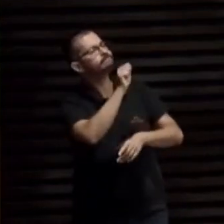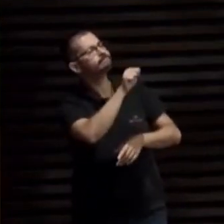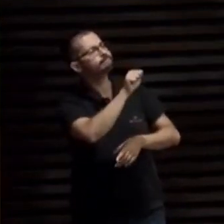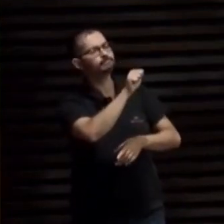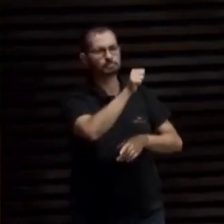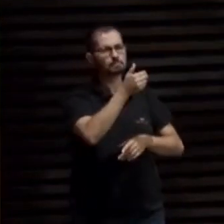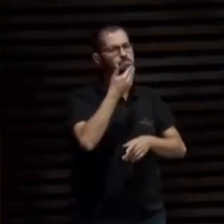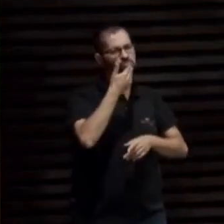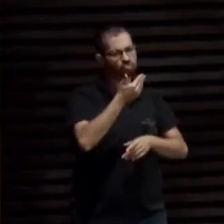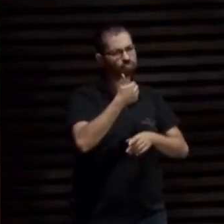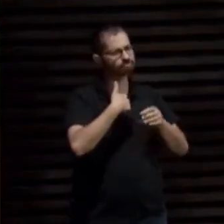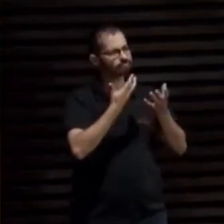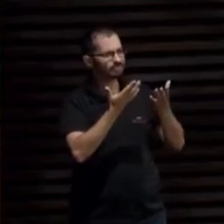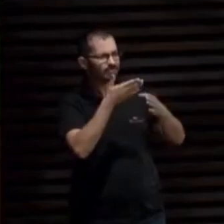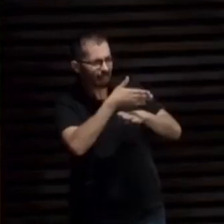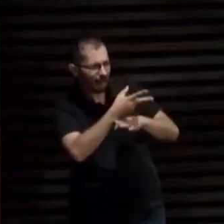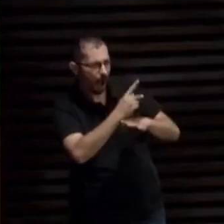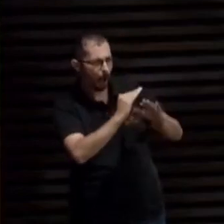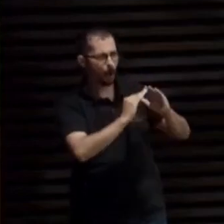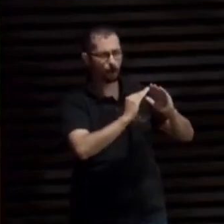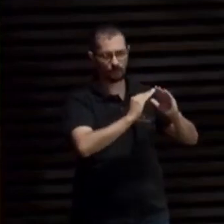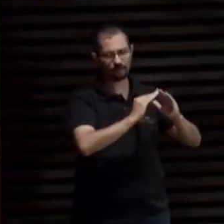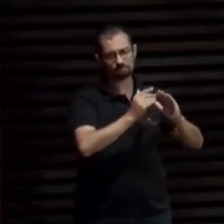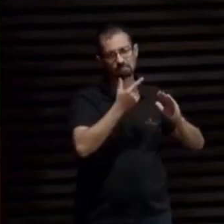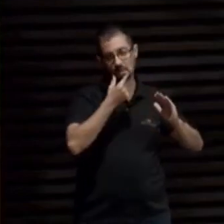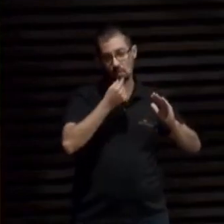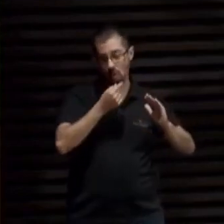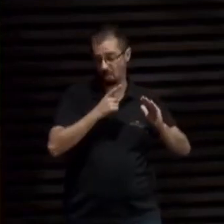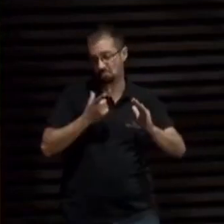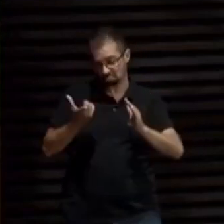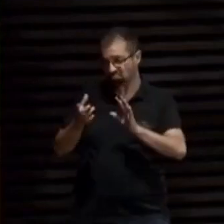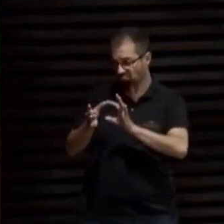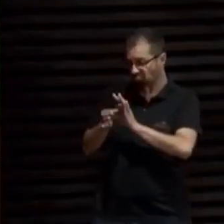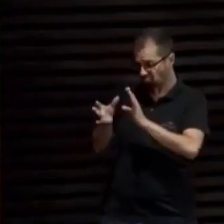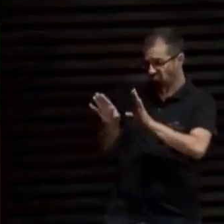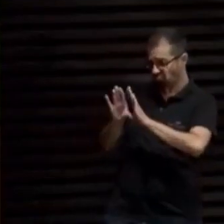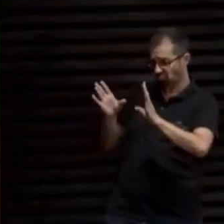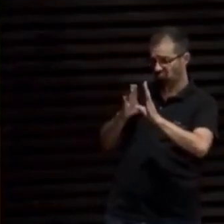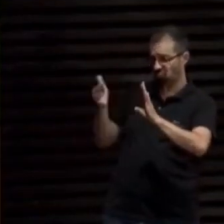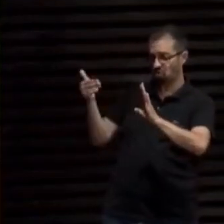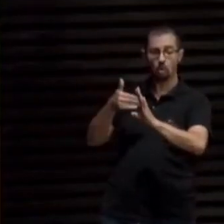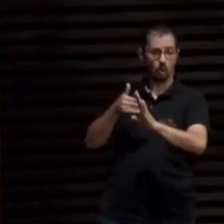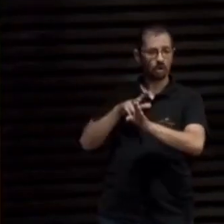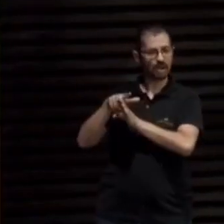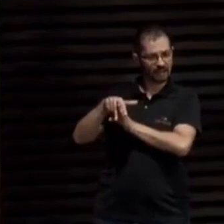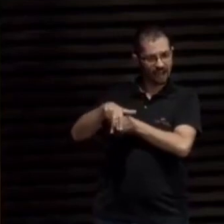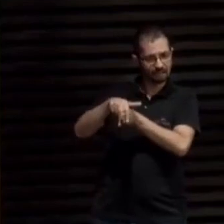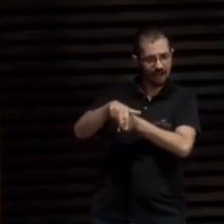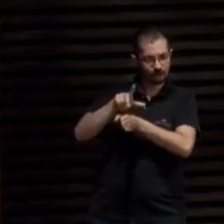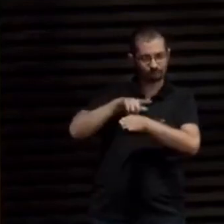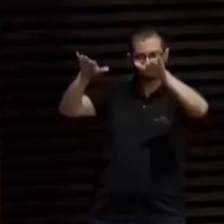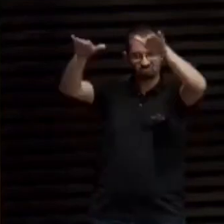Rutherford, então, autorizou ao criado recebê-lo, colocar o cavalo no